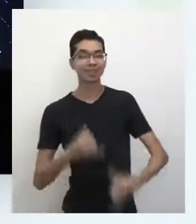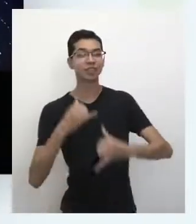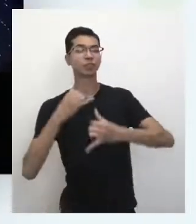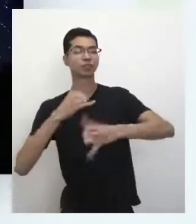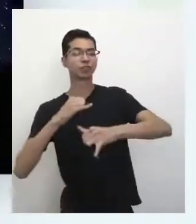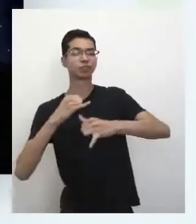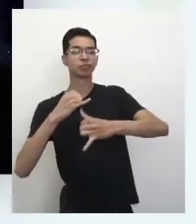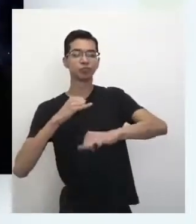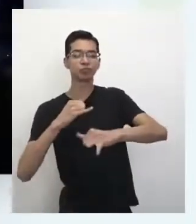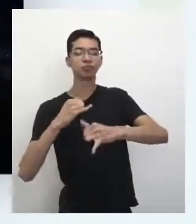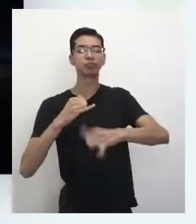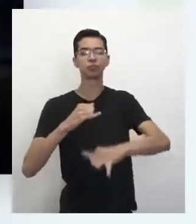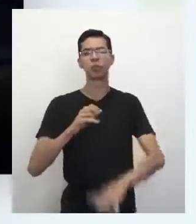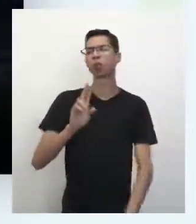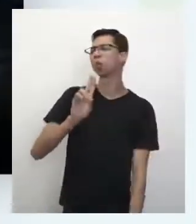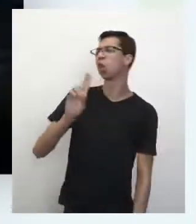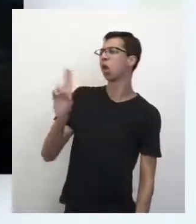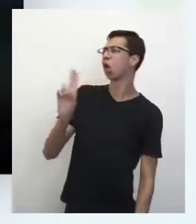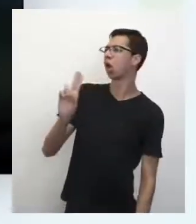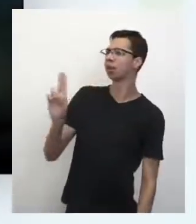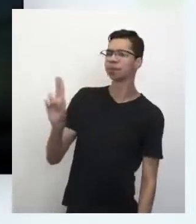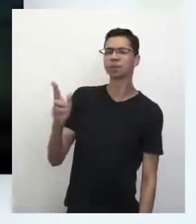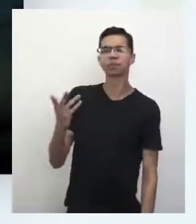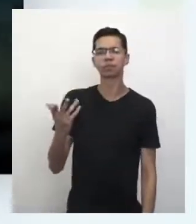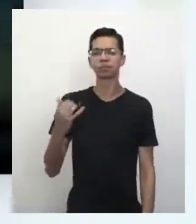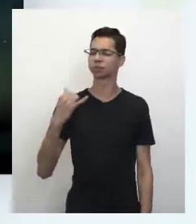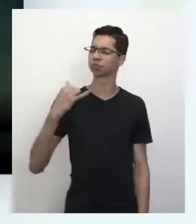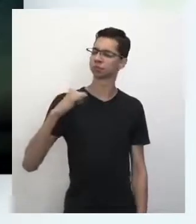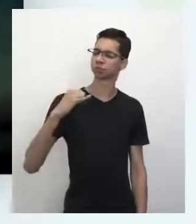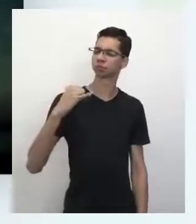Você tem,